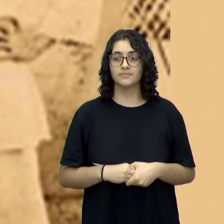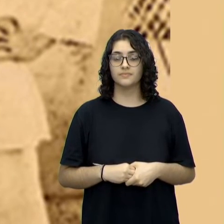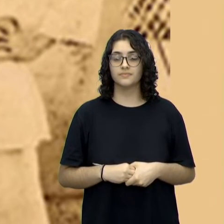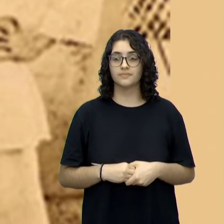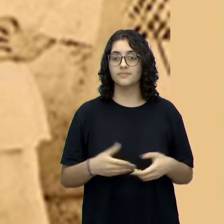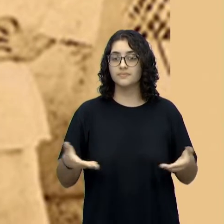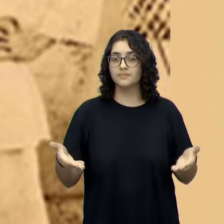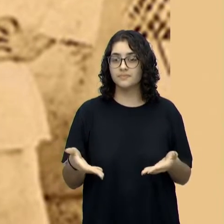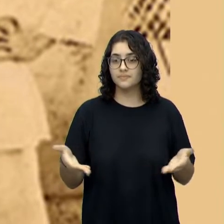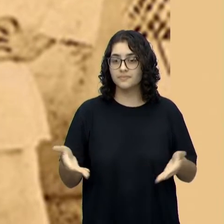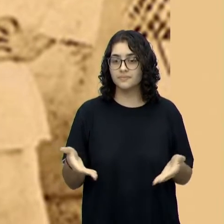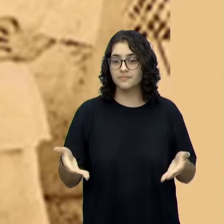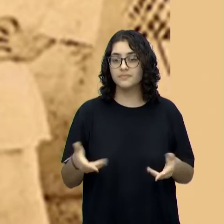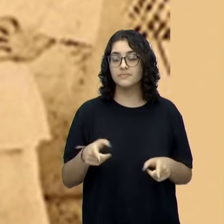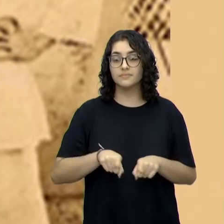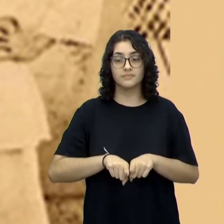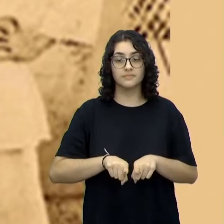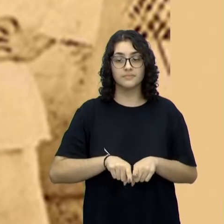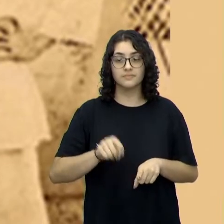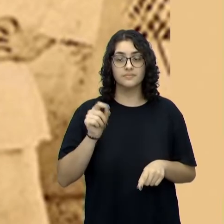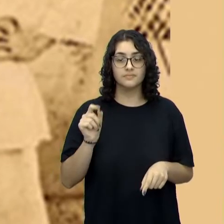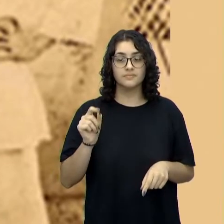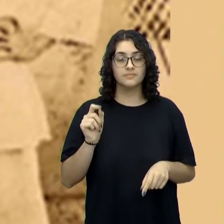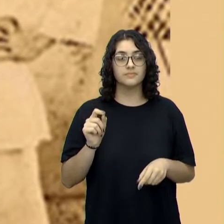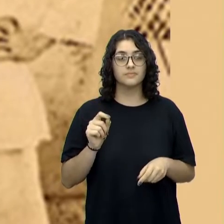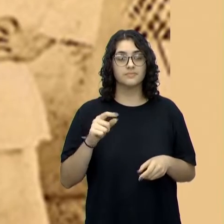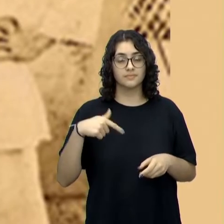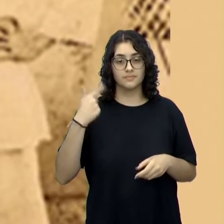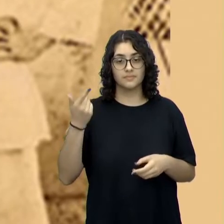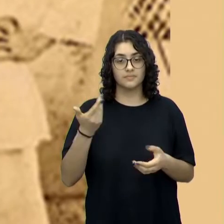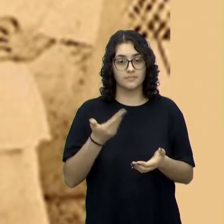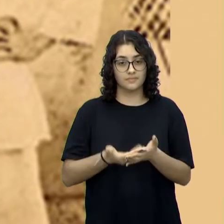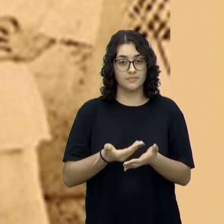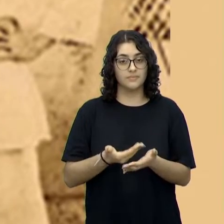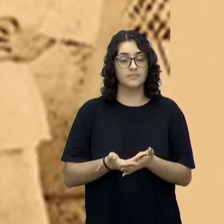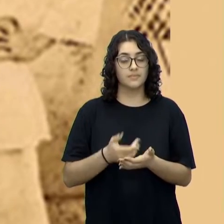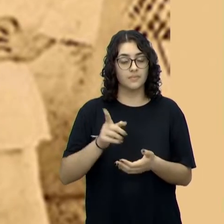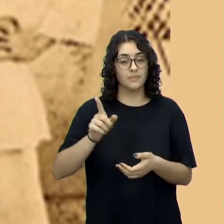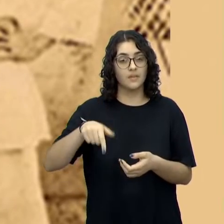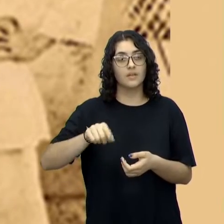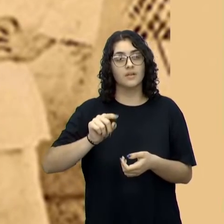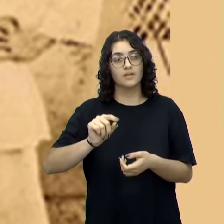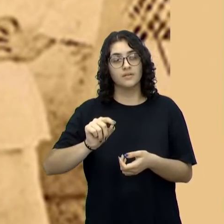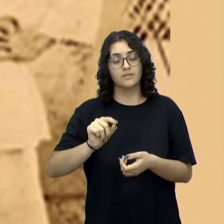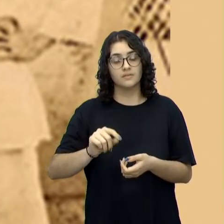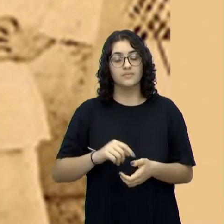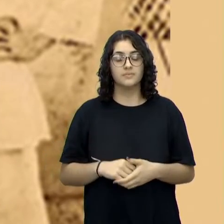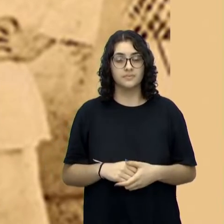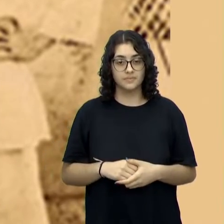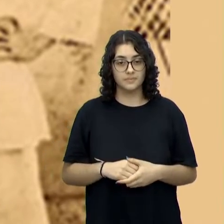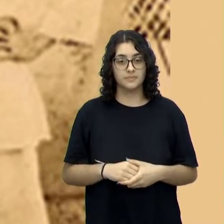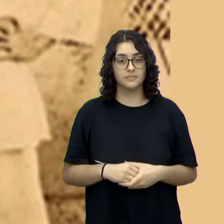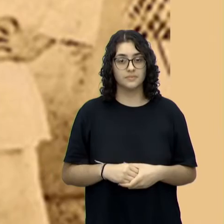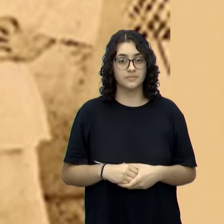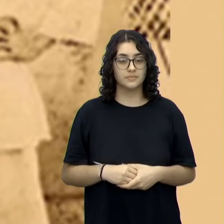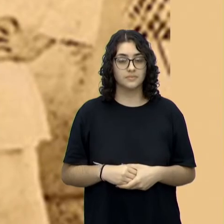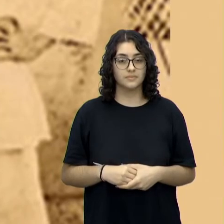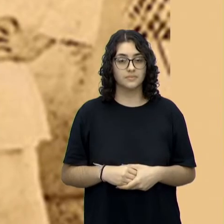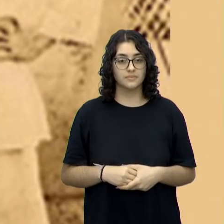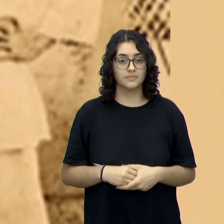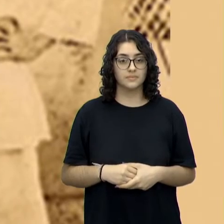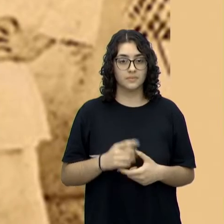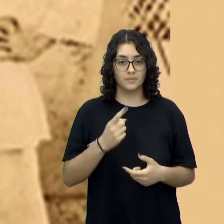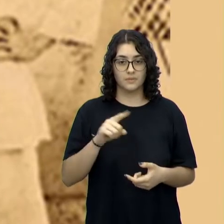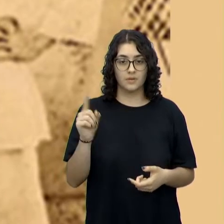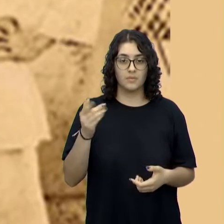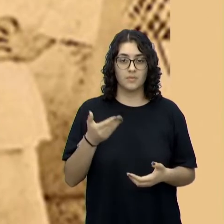E agora, também, né, deixando para a nossa próxima aula, que é inclusive uma aula que vai ser aí a